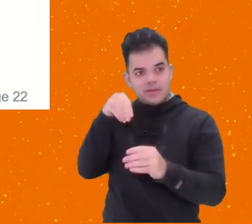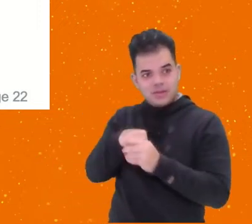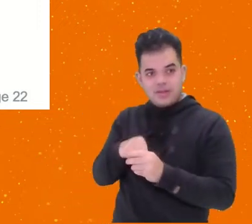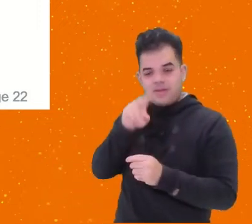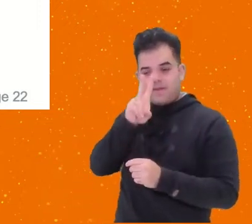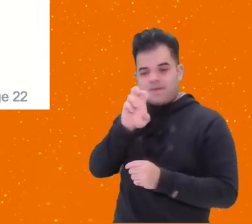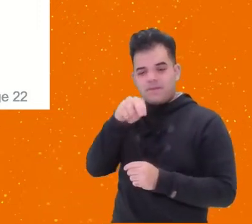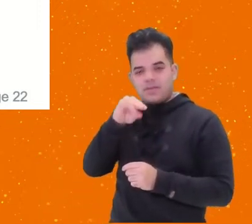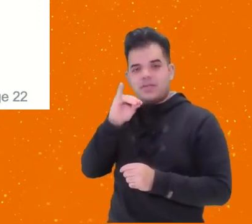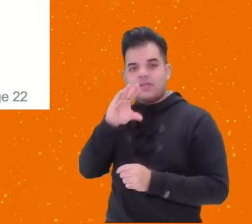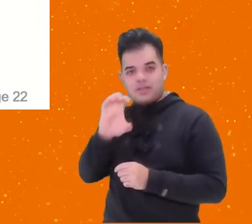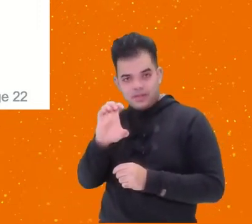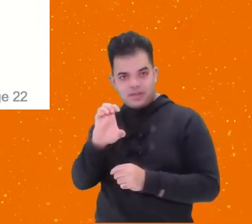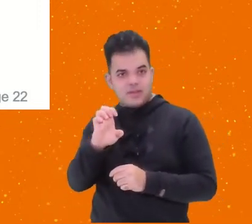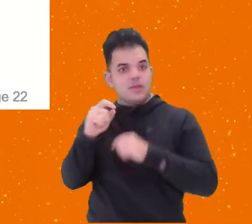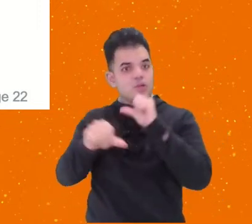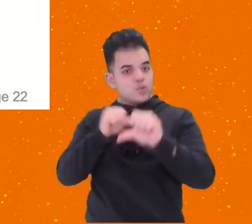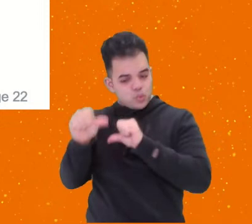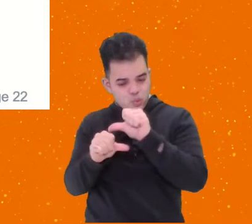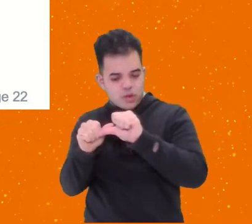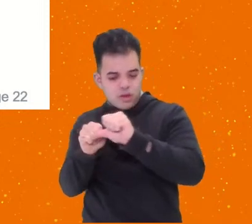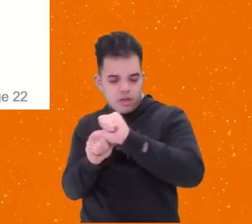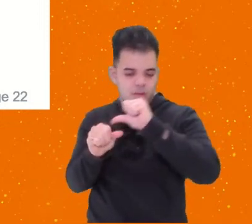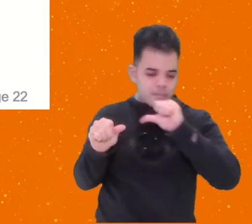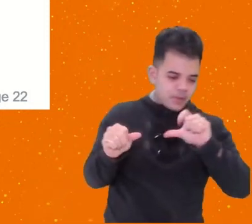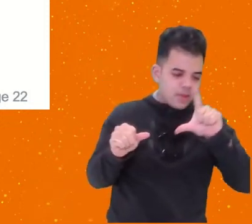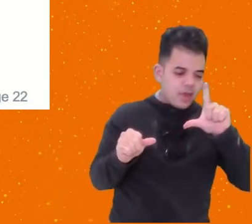da Venice por um bocal LPL. E